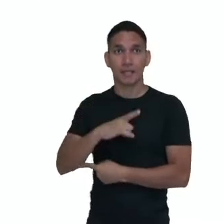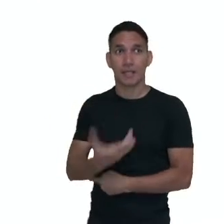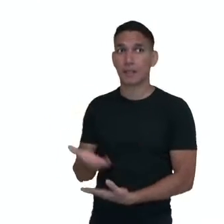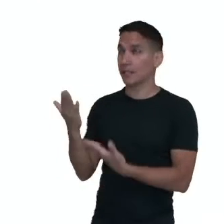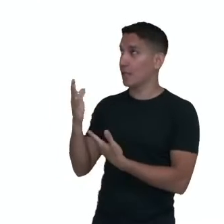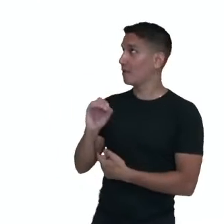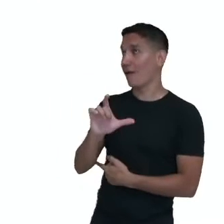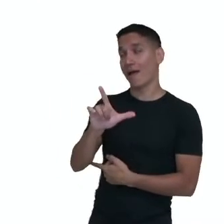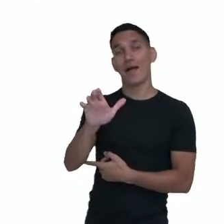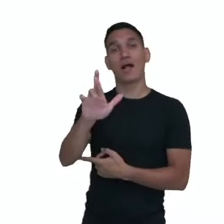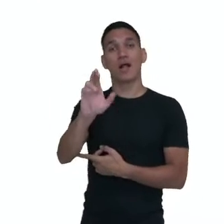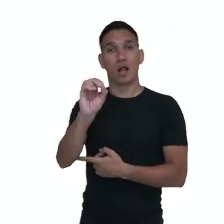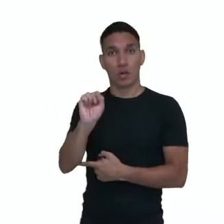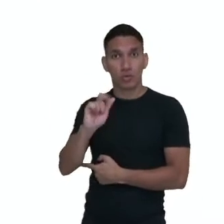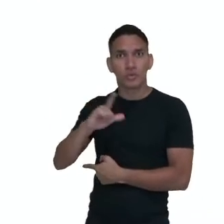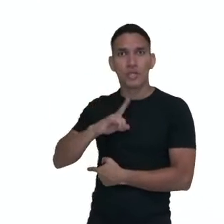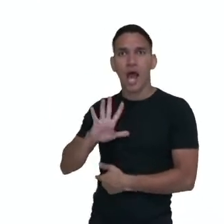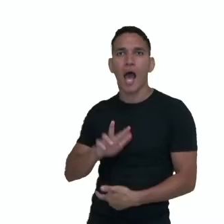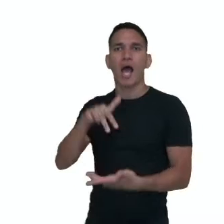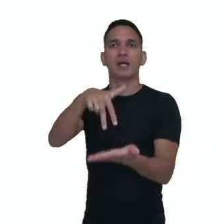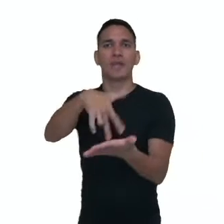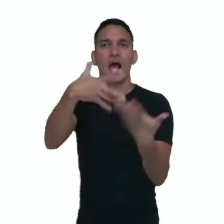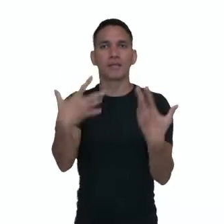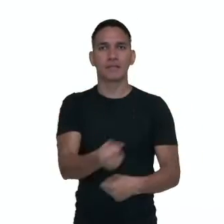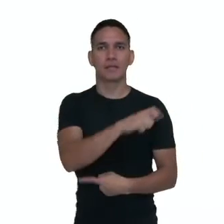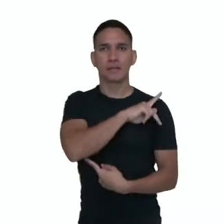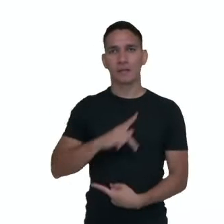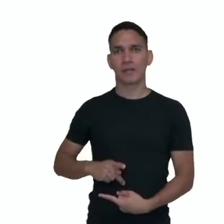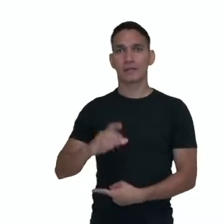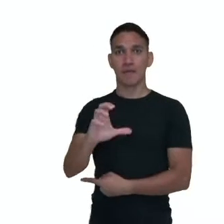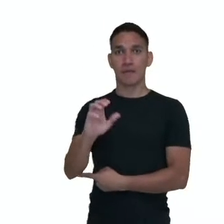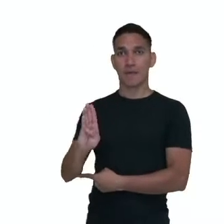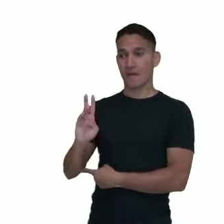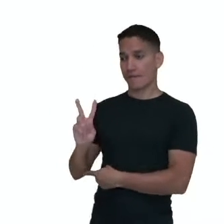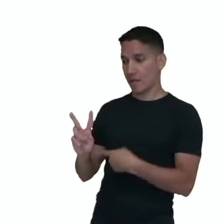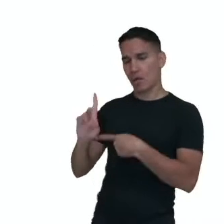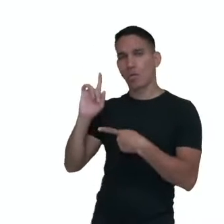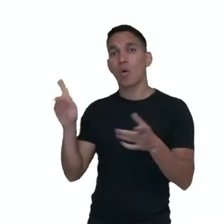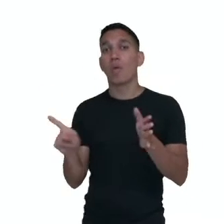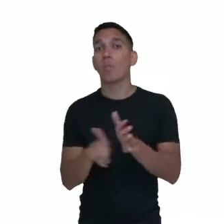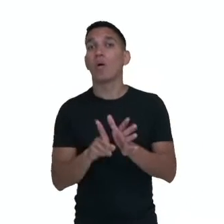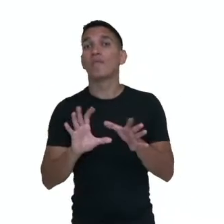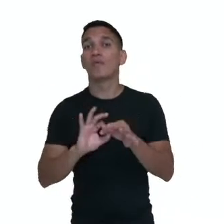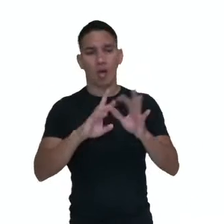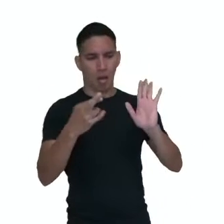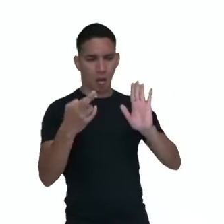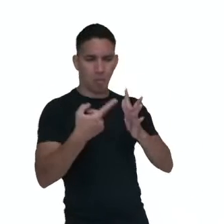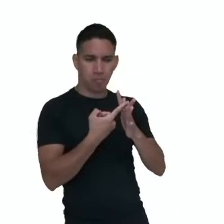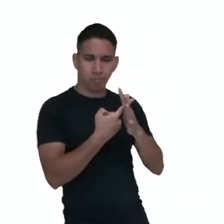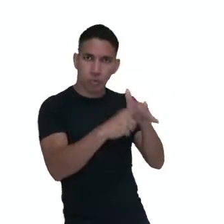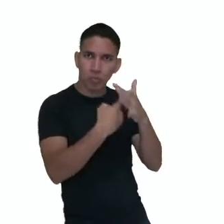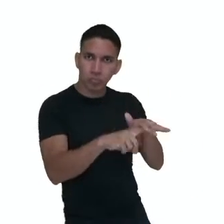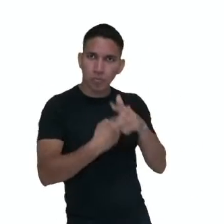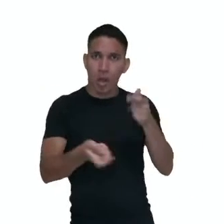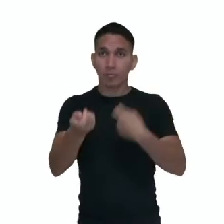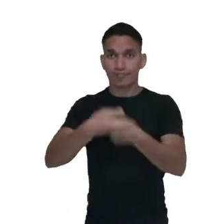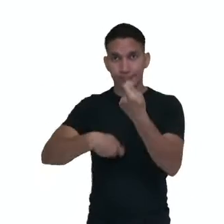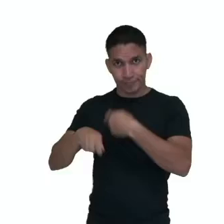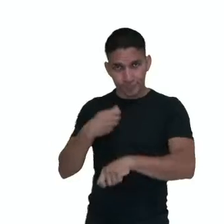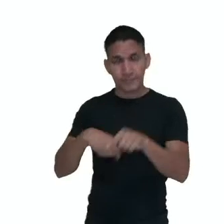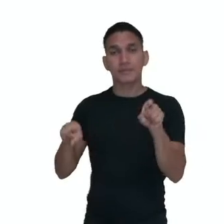Arthur Nussmann assumiu a presidência da CBV com o discurso de remodelação administrativa